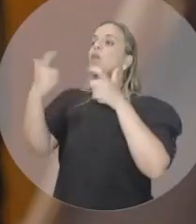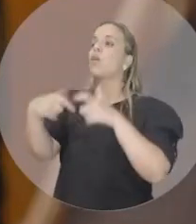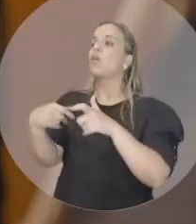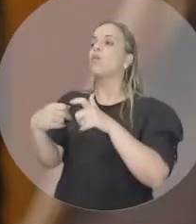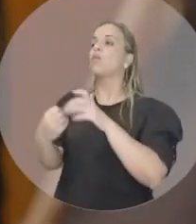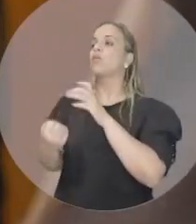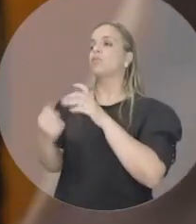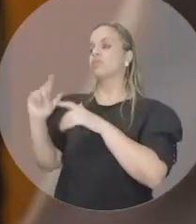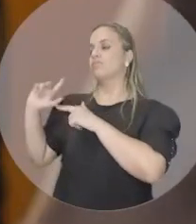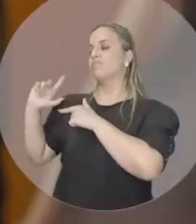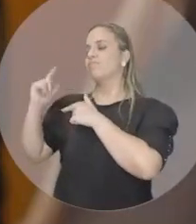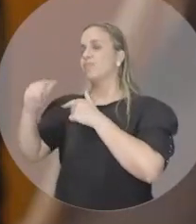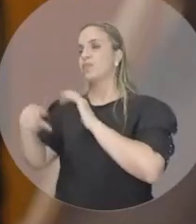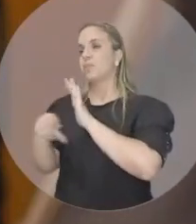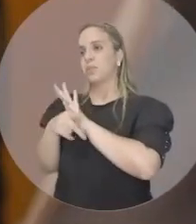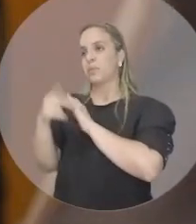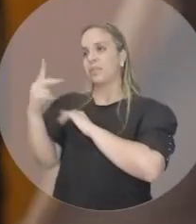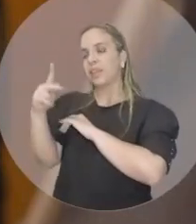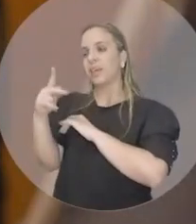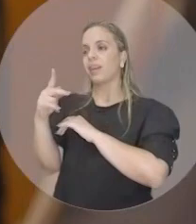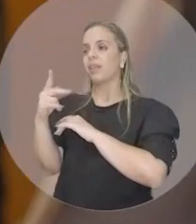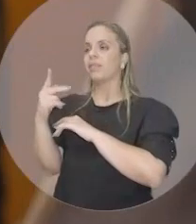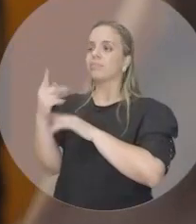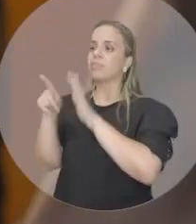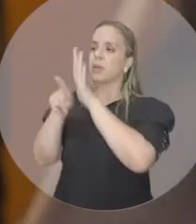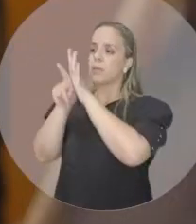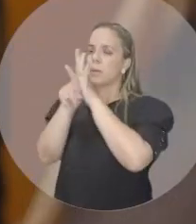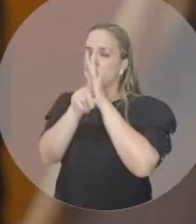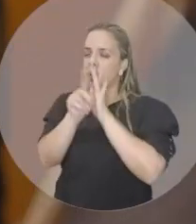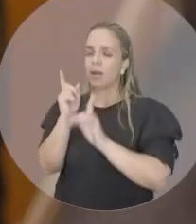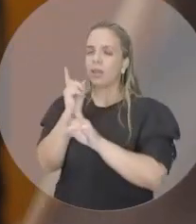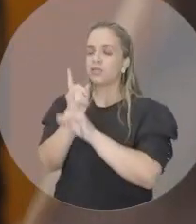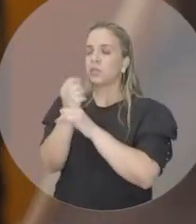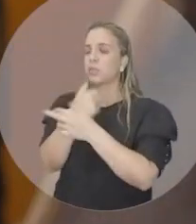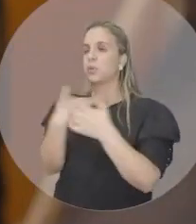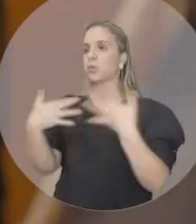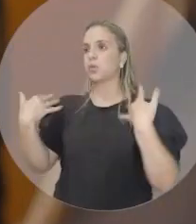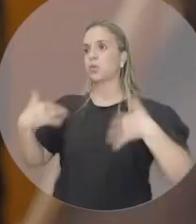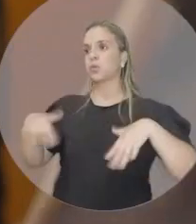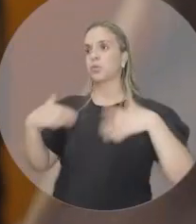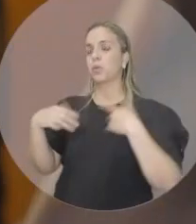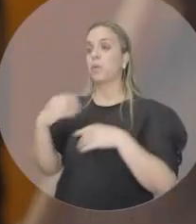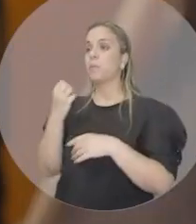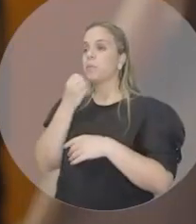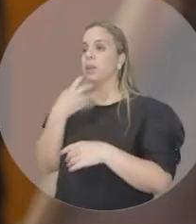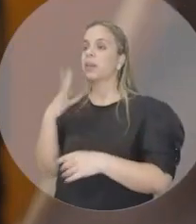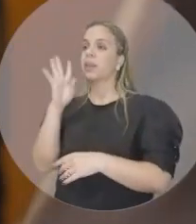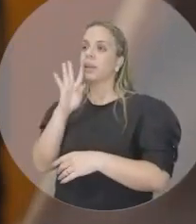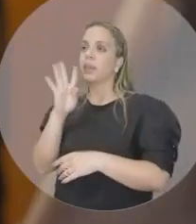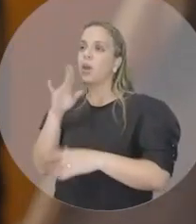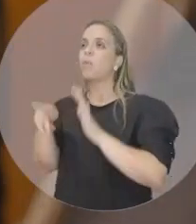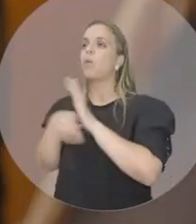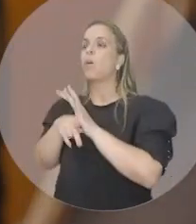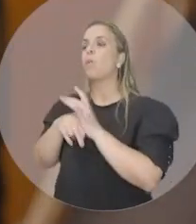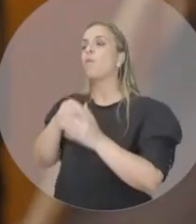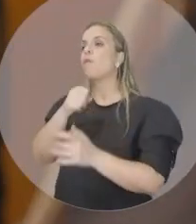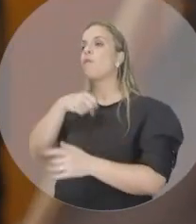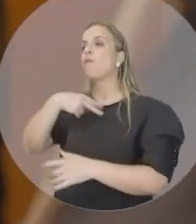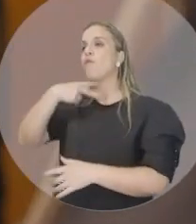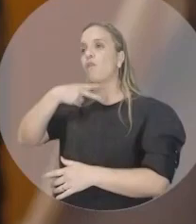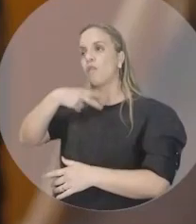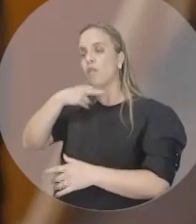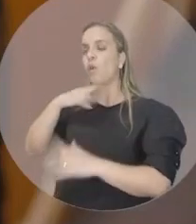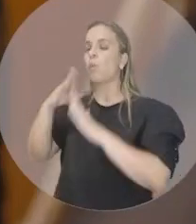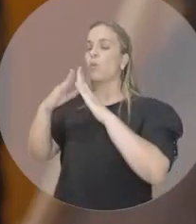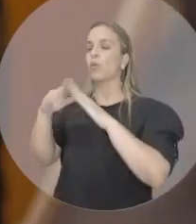origens e acaba descobrindo algo muito interessante sobre a bisavó que viveu na Alemanha e que